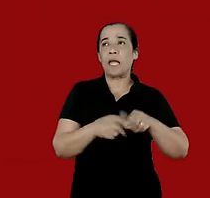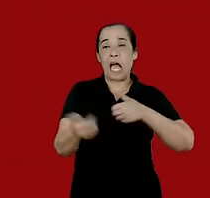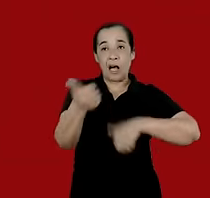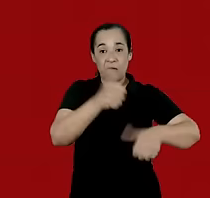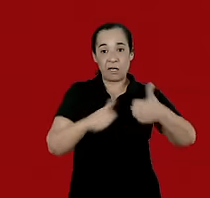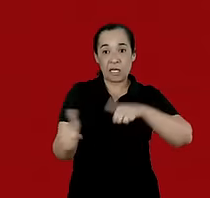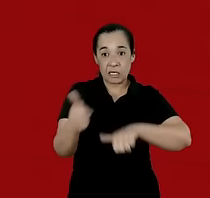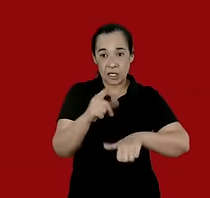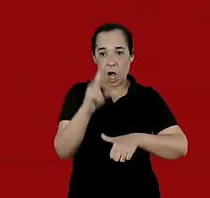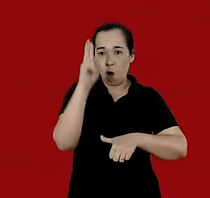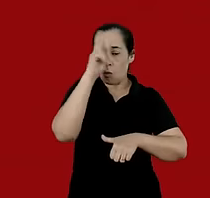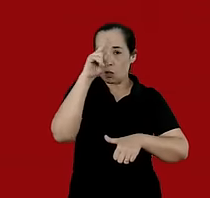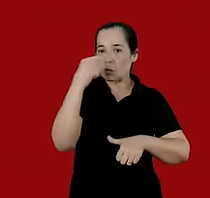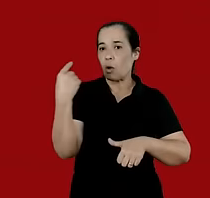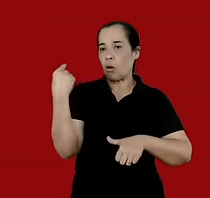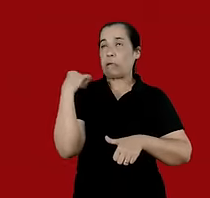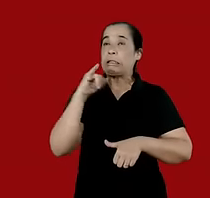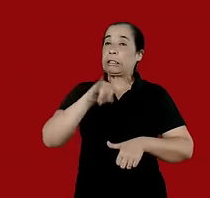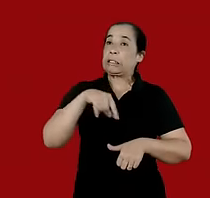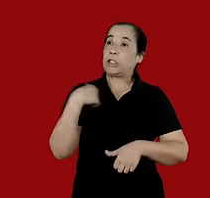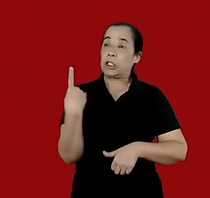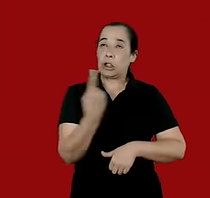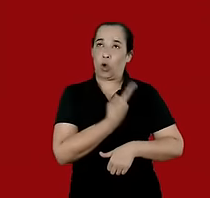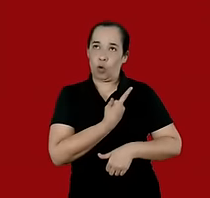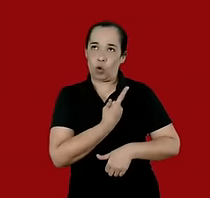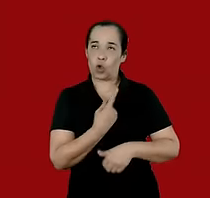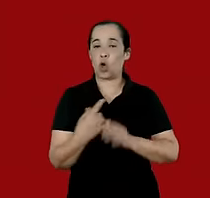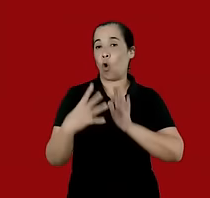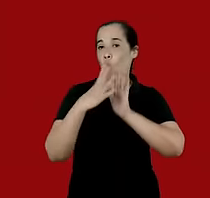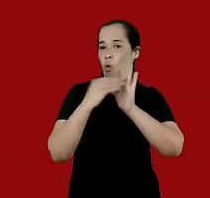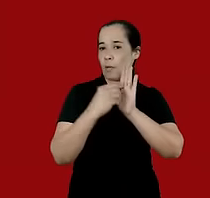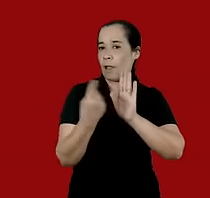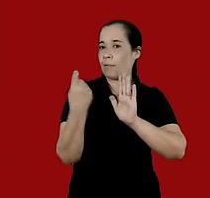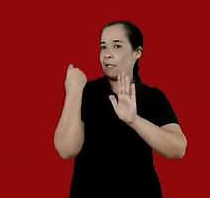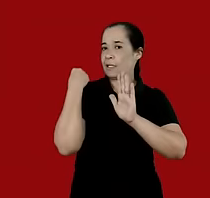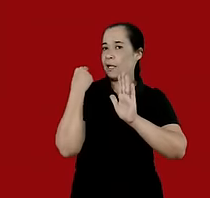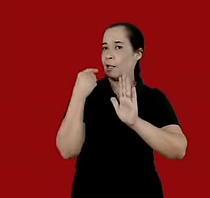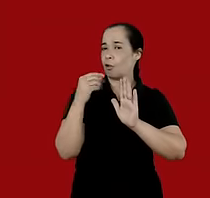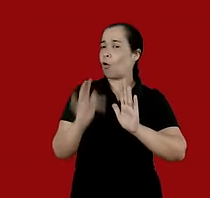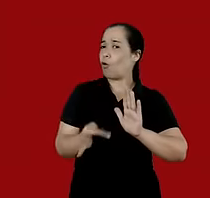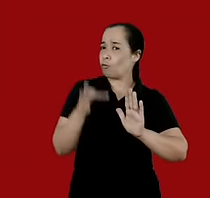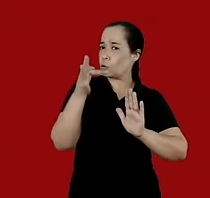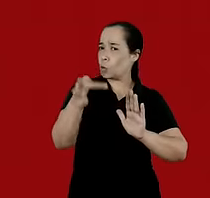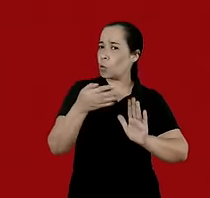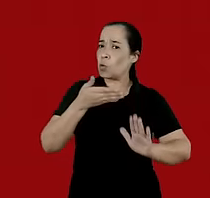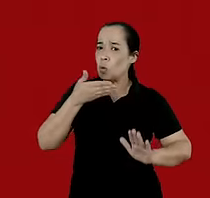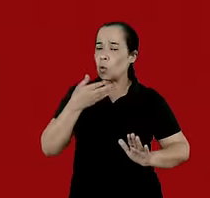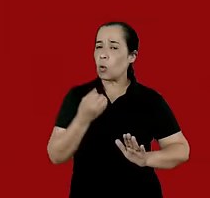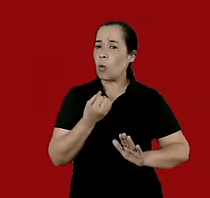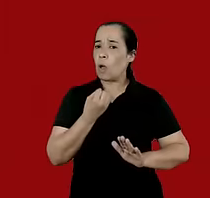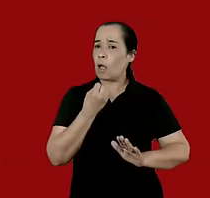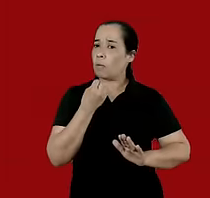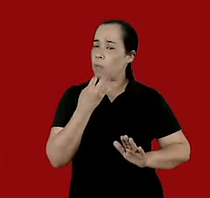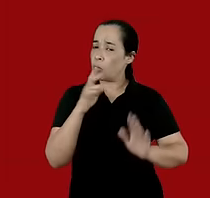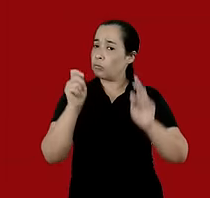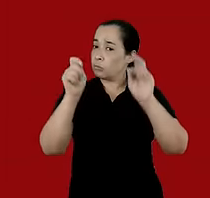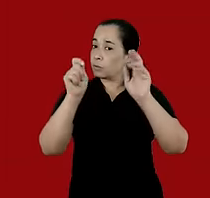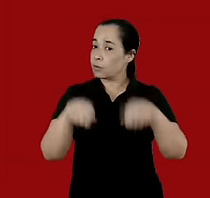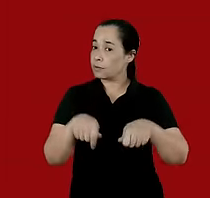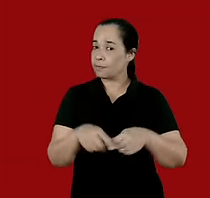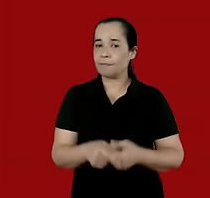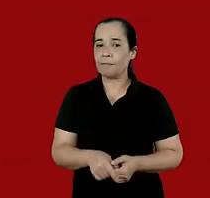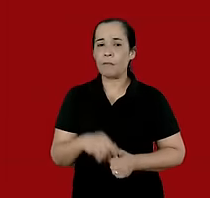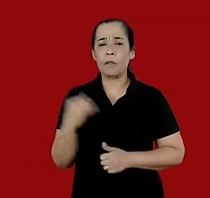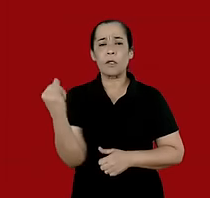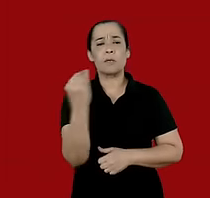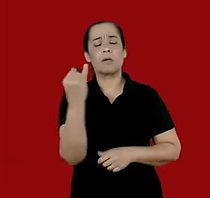se se de fato a gente for repetir o passado a gente tem o melhor por vir e uma parte importante pra gente tem a ver com quando a gente